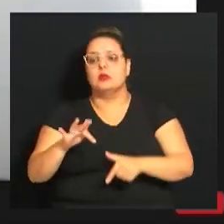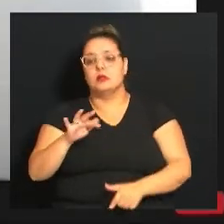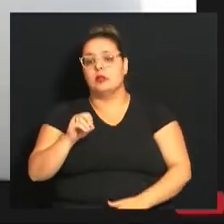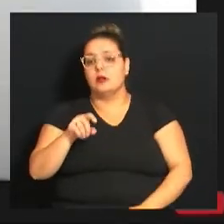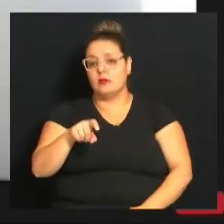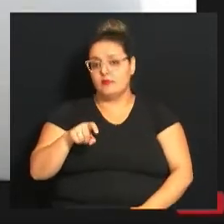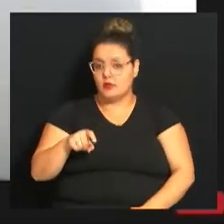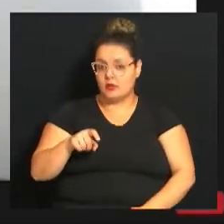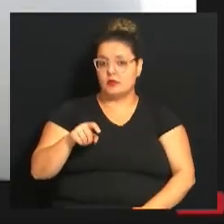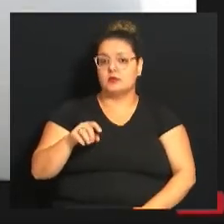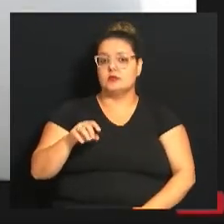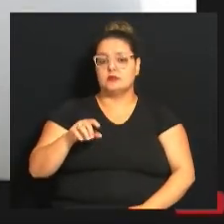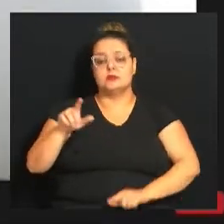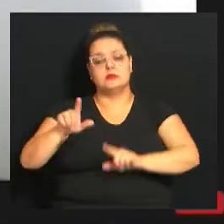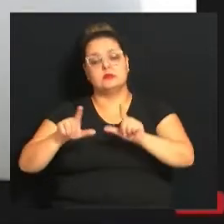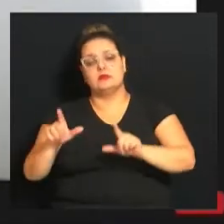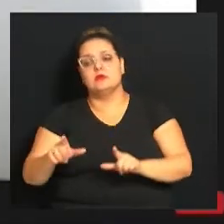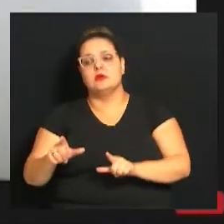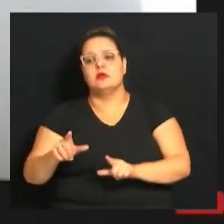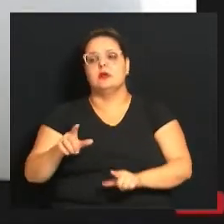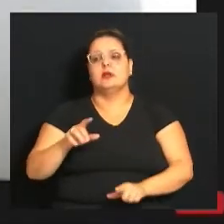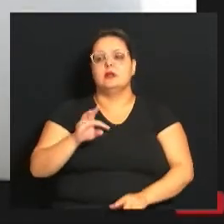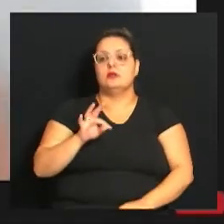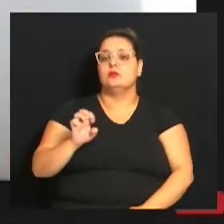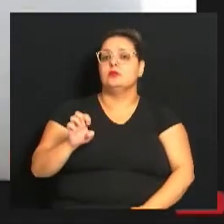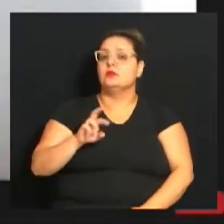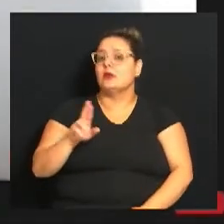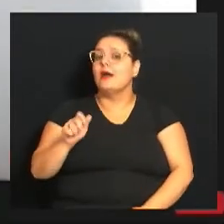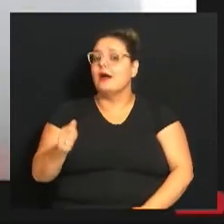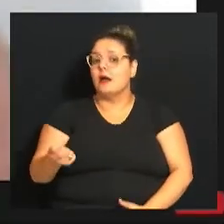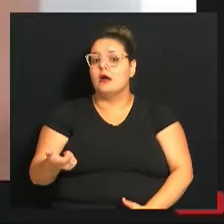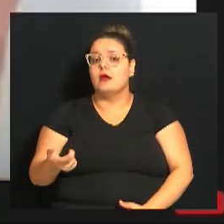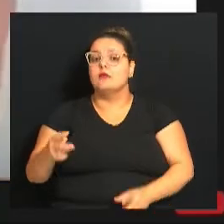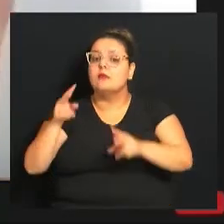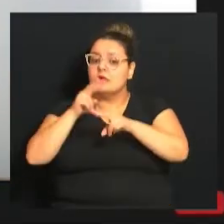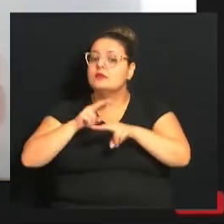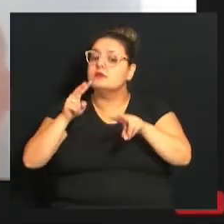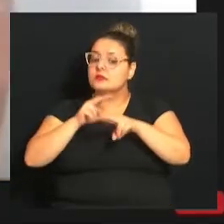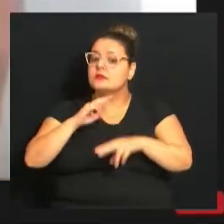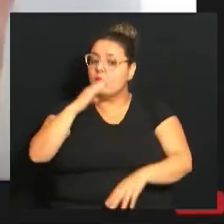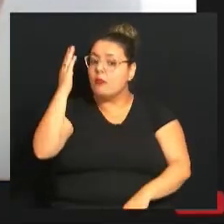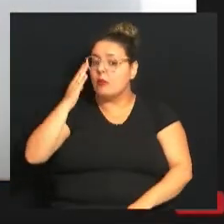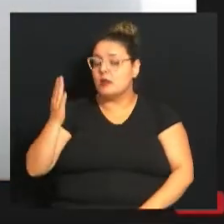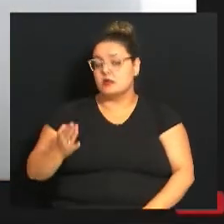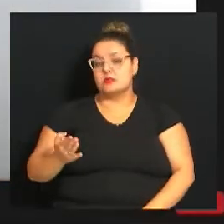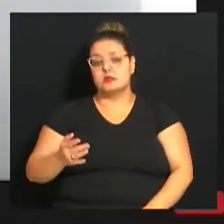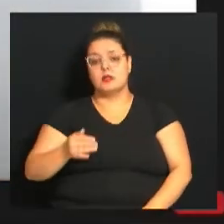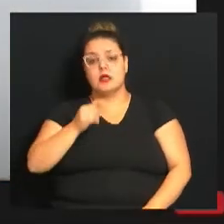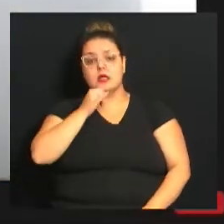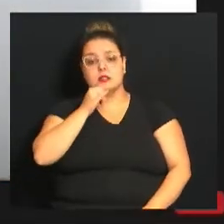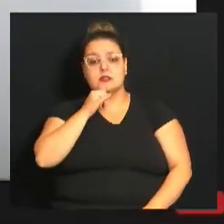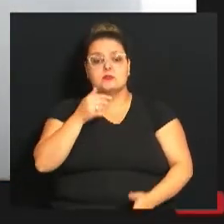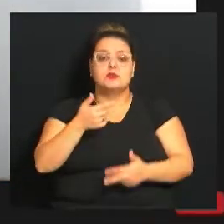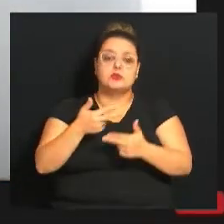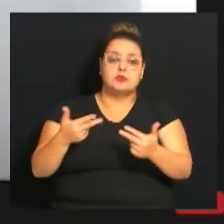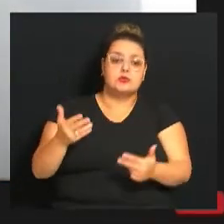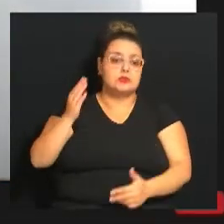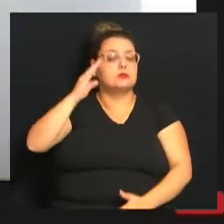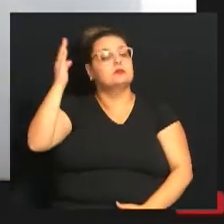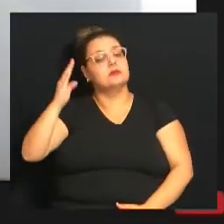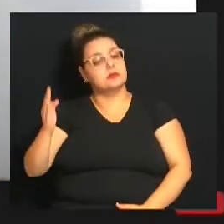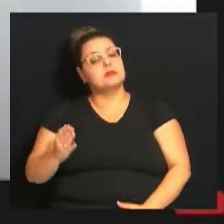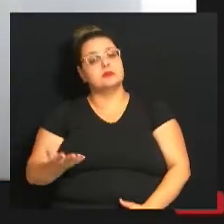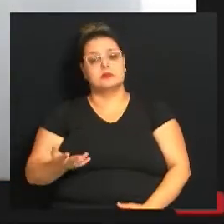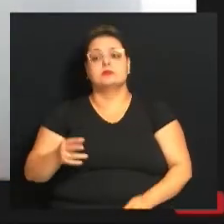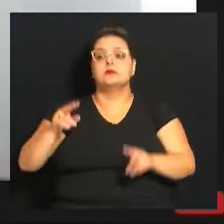e fiz um mestrado em multimedia para trazer uma visão brasileira, né? Para trazer exemplos de uma coisa assim brasileira, um tema